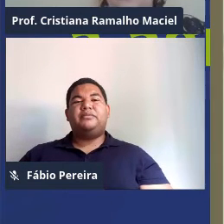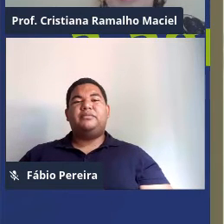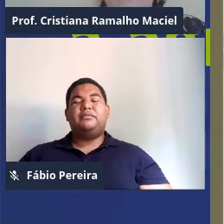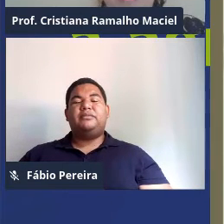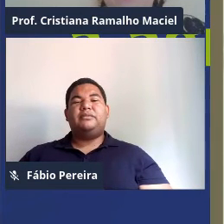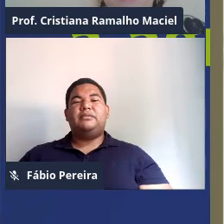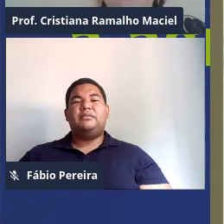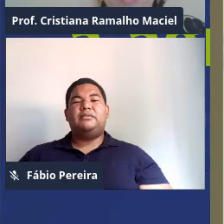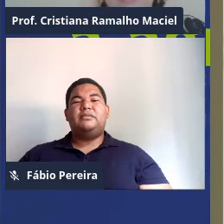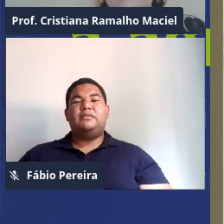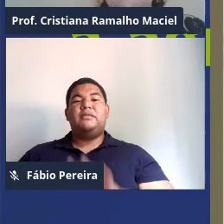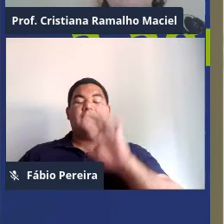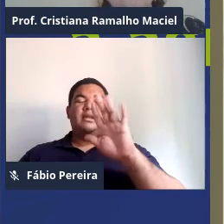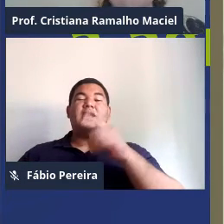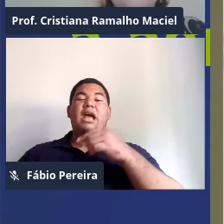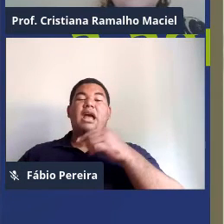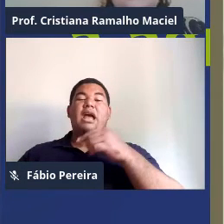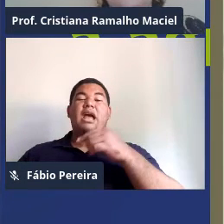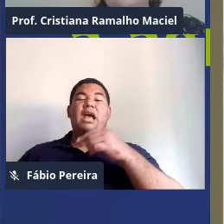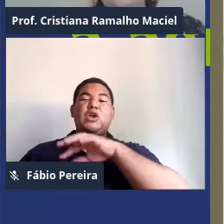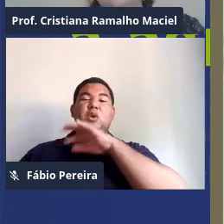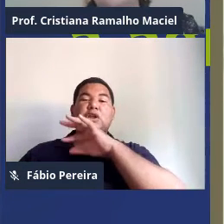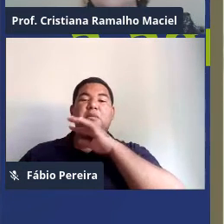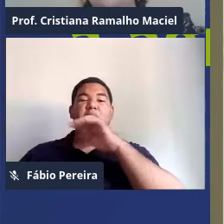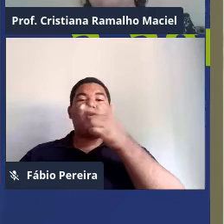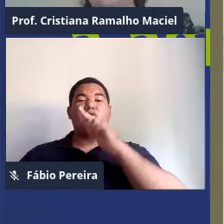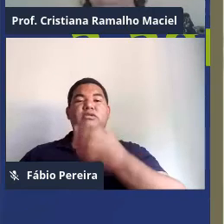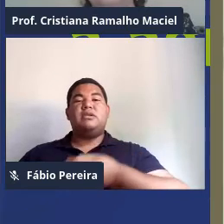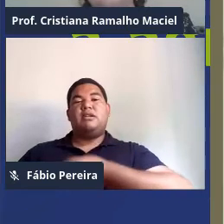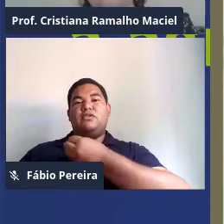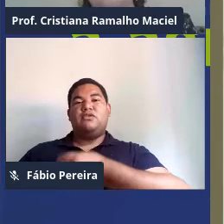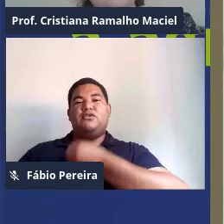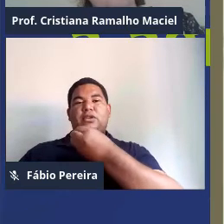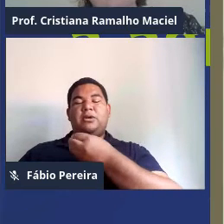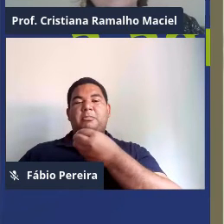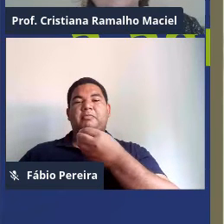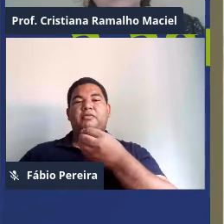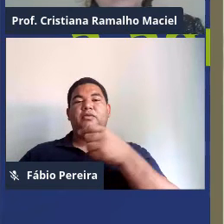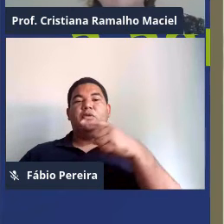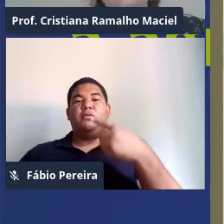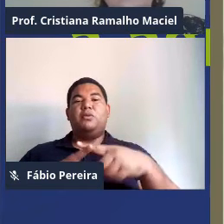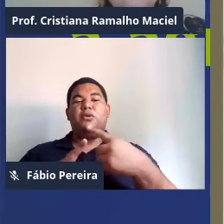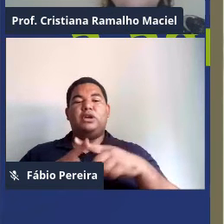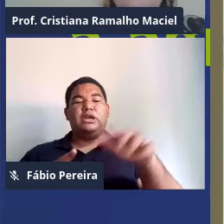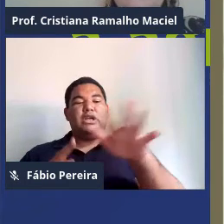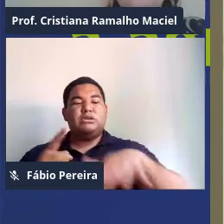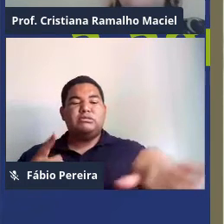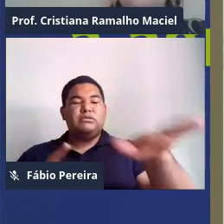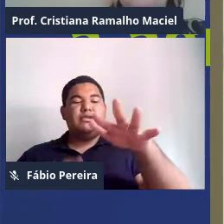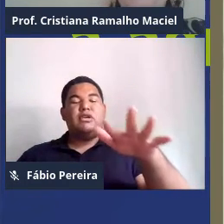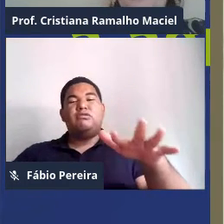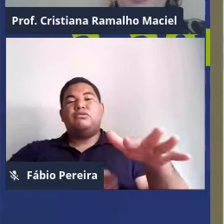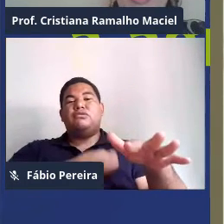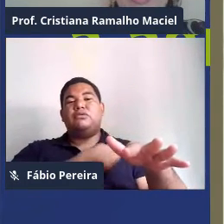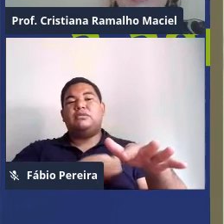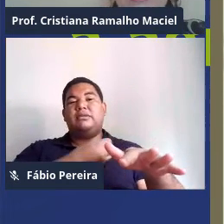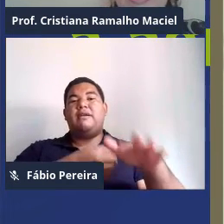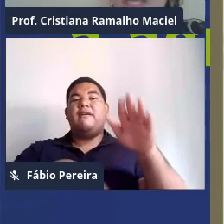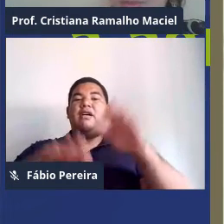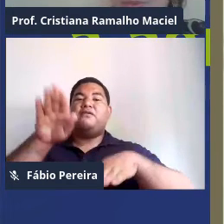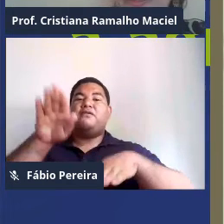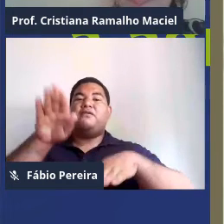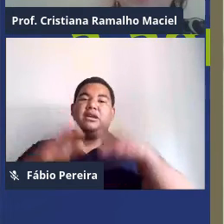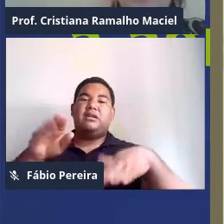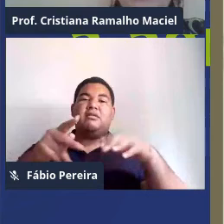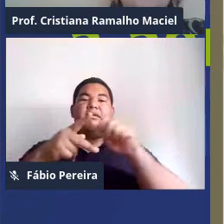desintoxicado e sobrevive. Então, a vida dele diante daquela poluição vai estar nas mãos de uma proteína